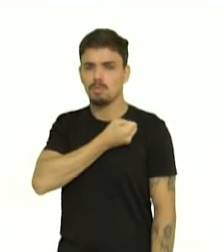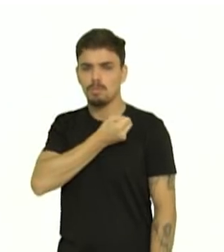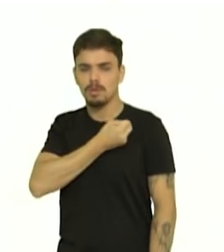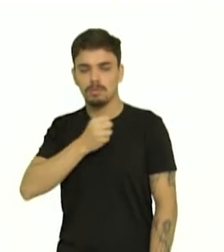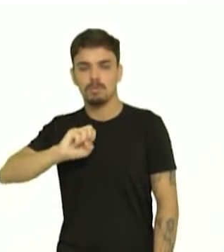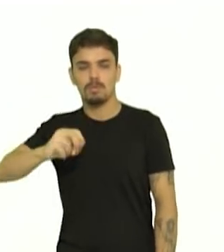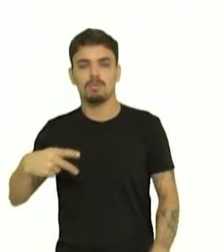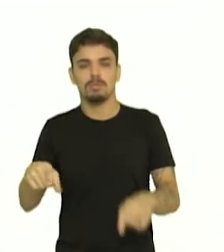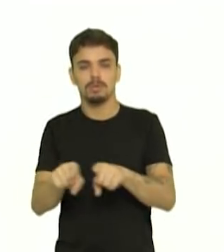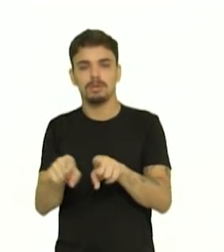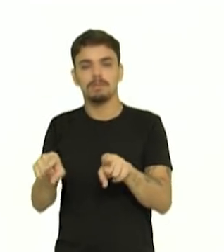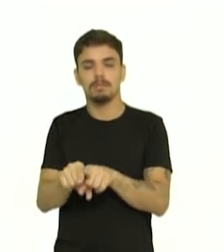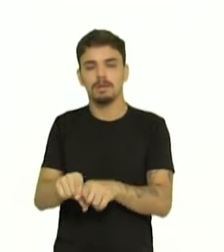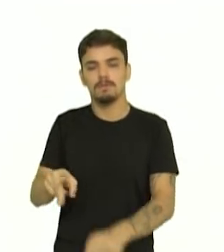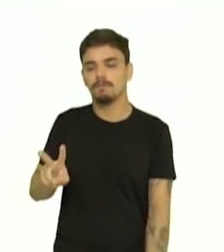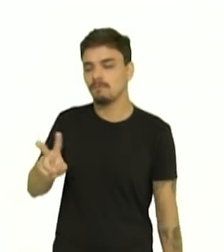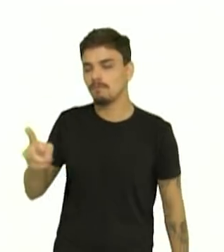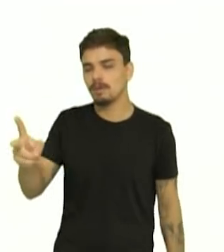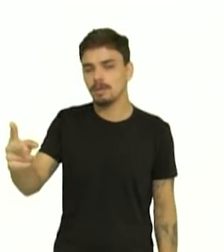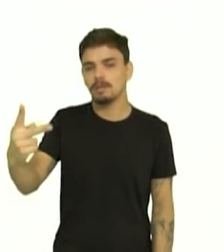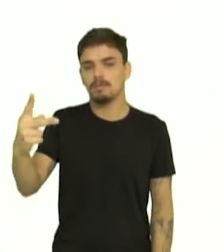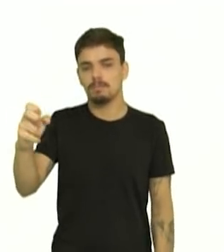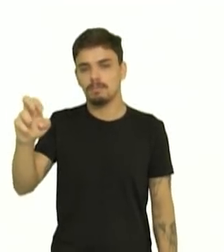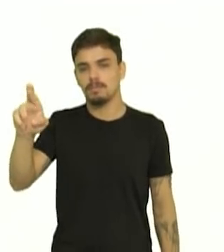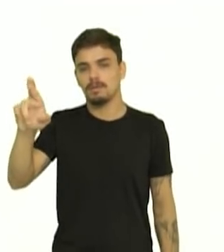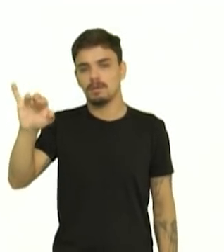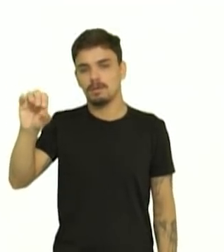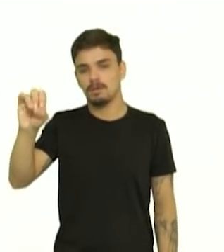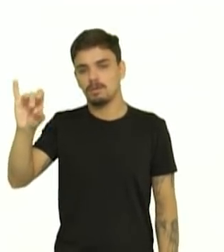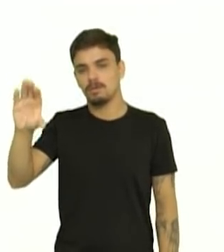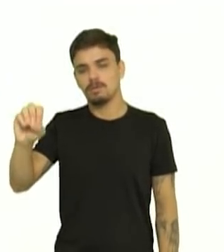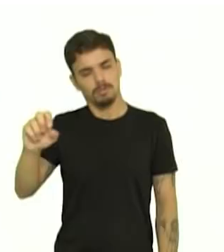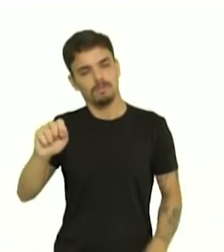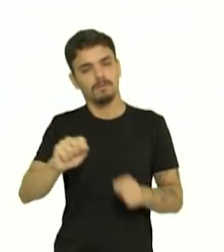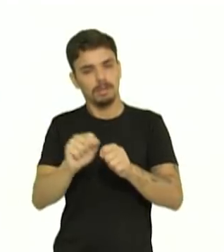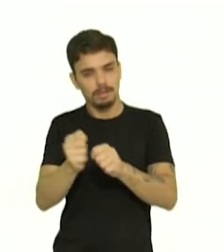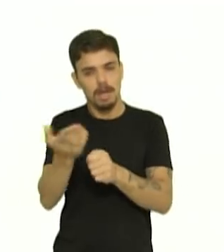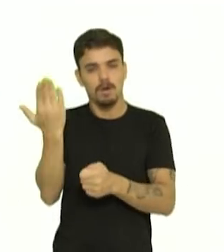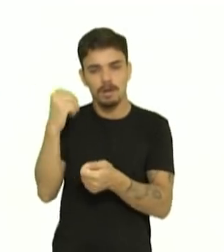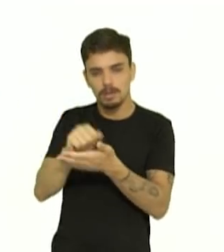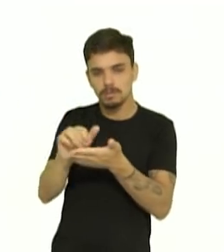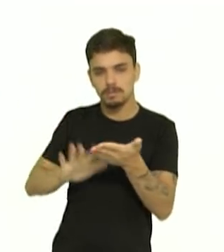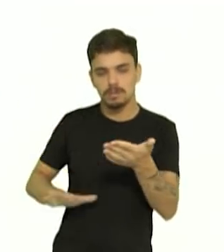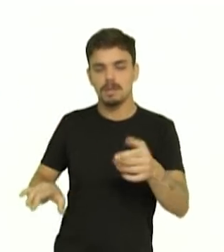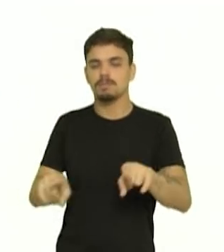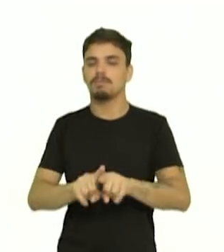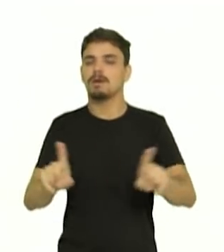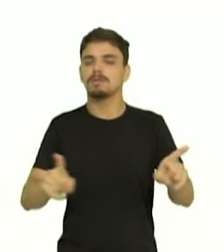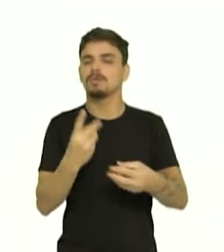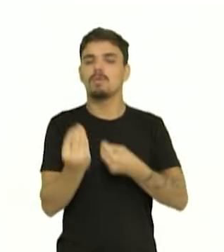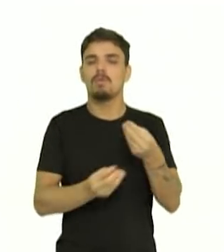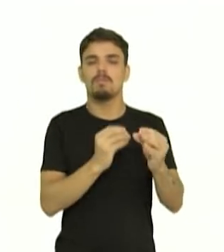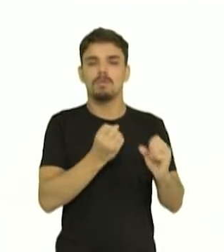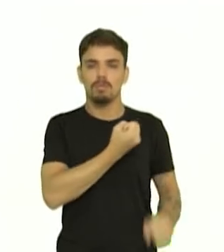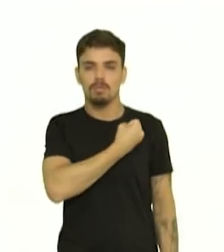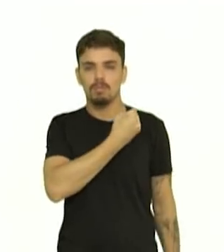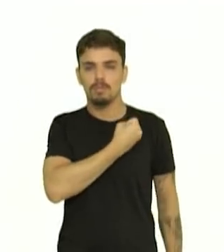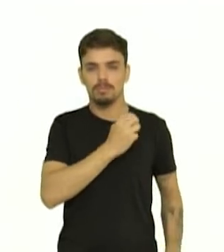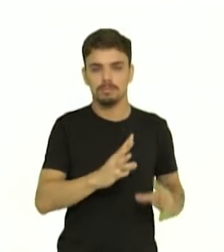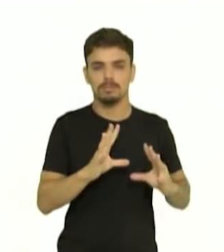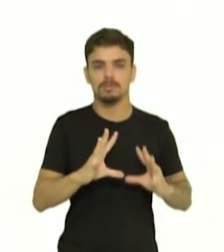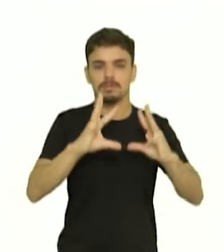o infinito periódico, que foi do exercício que nós acabamos de fazer. Mas e o número inteiro? Como que o número inteiro pode ser um